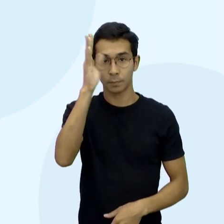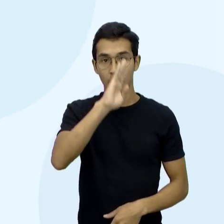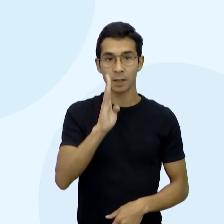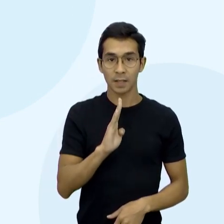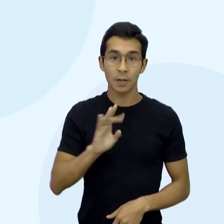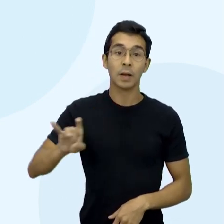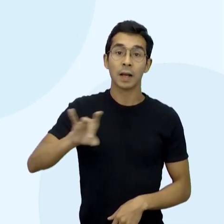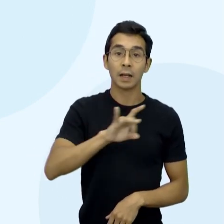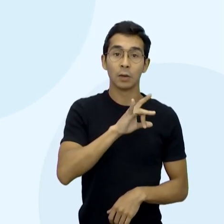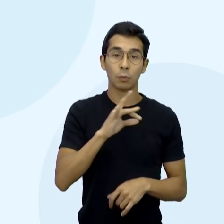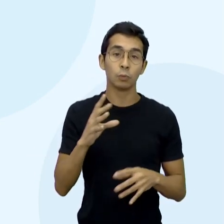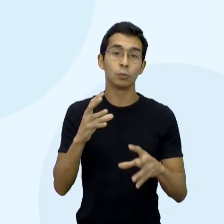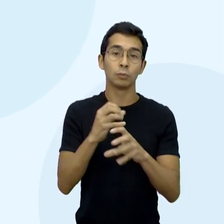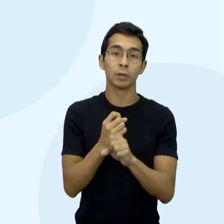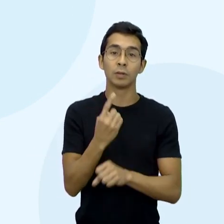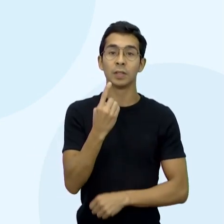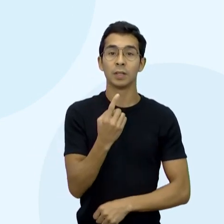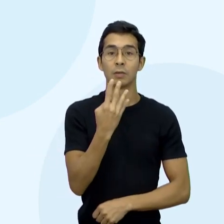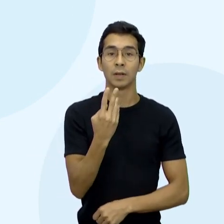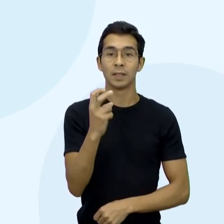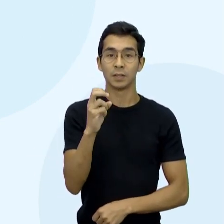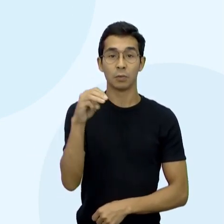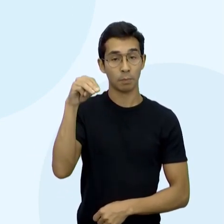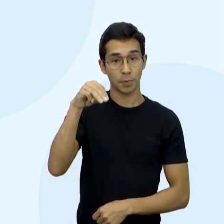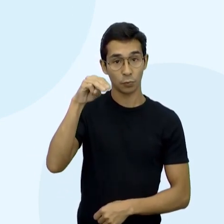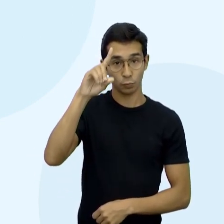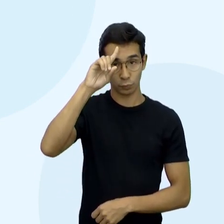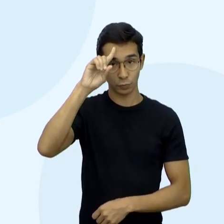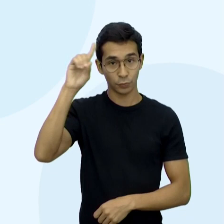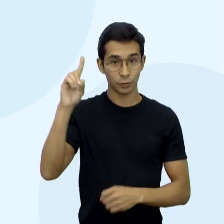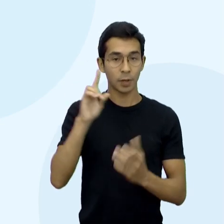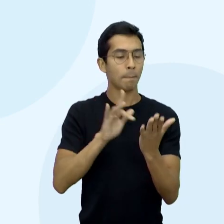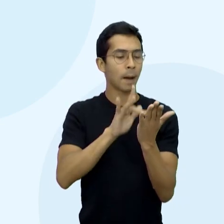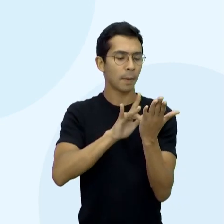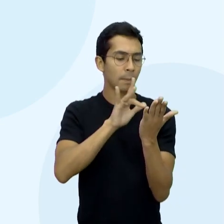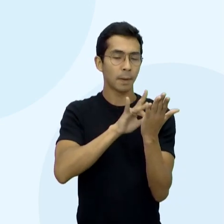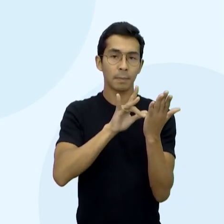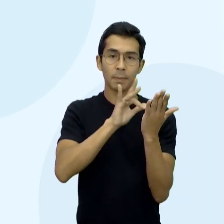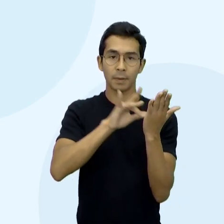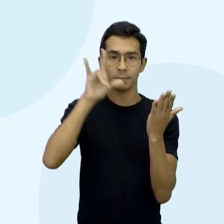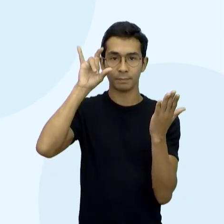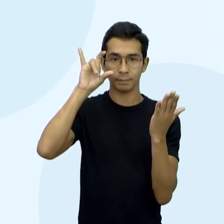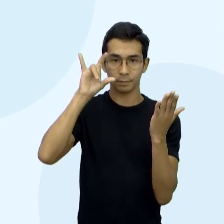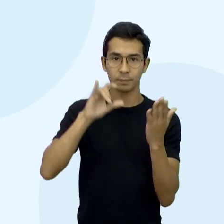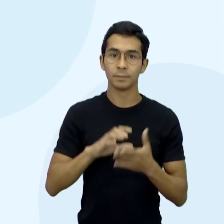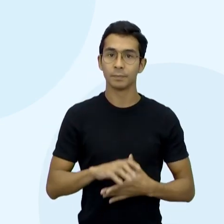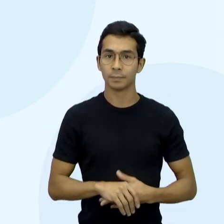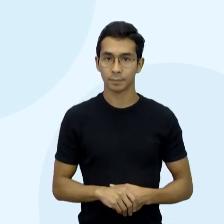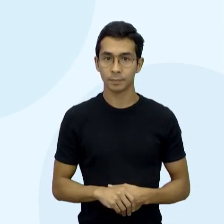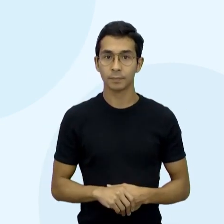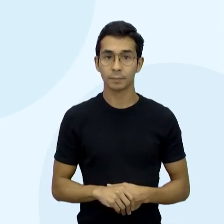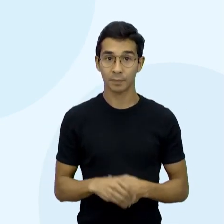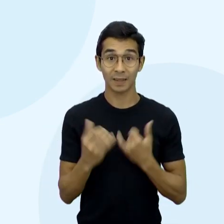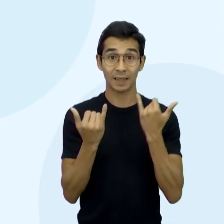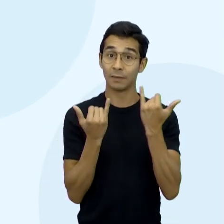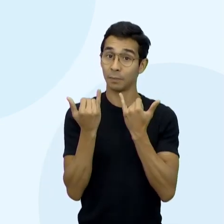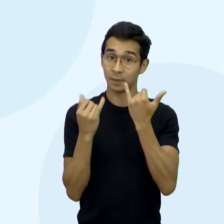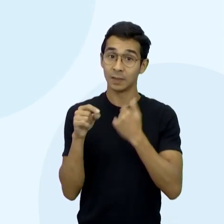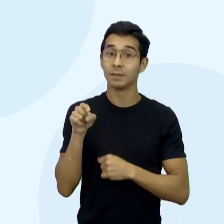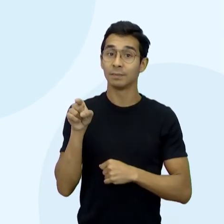passa 145 minutos por dia conectados. De olho nesses números, é cada vez mais